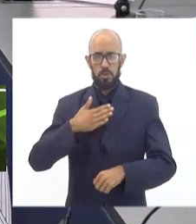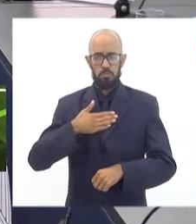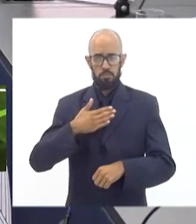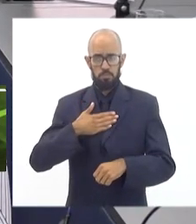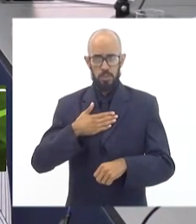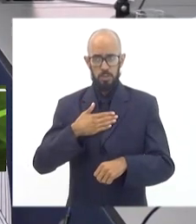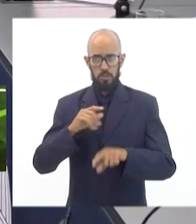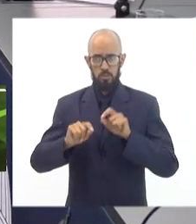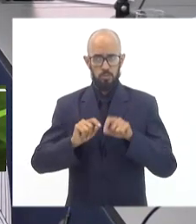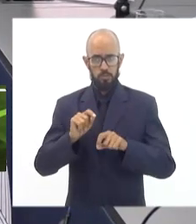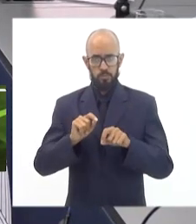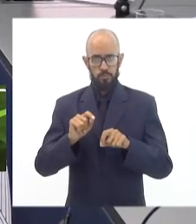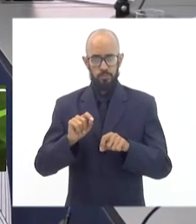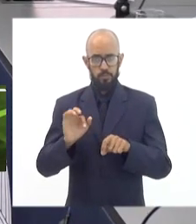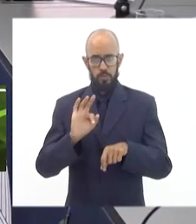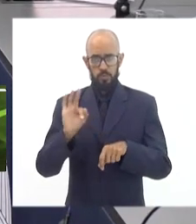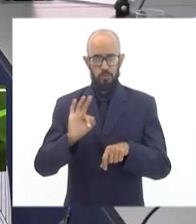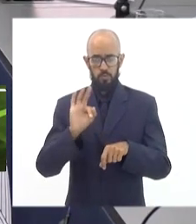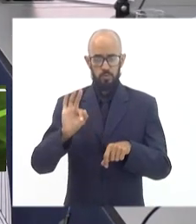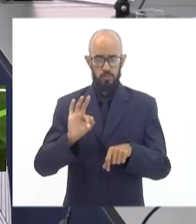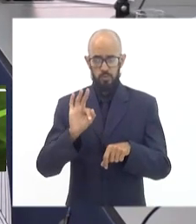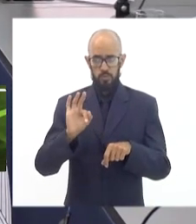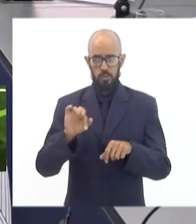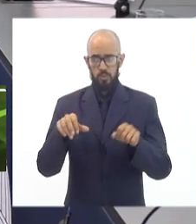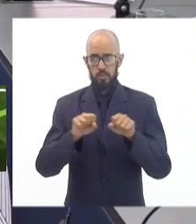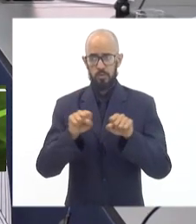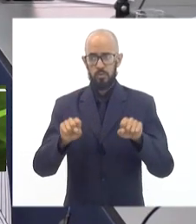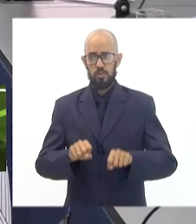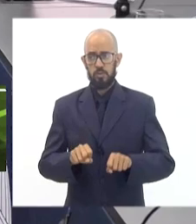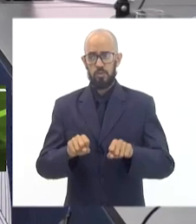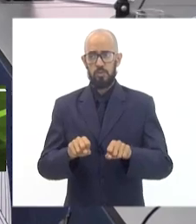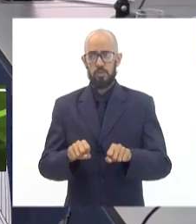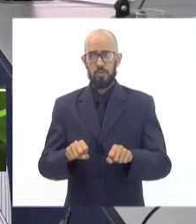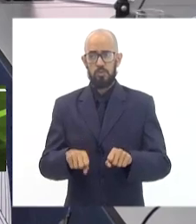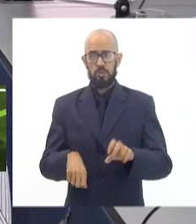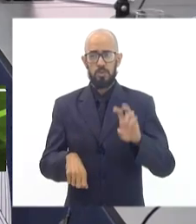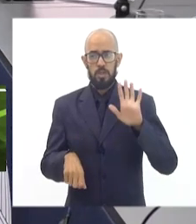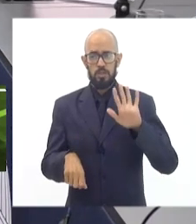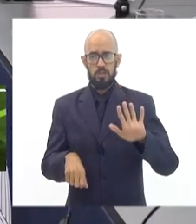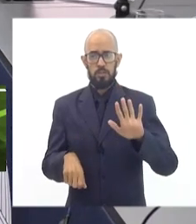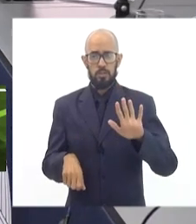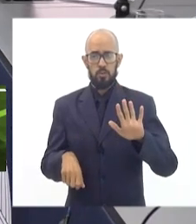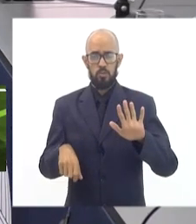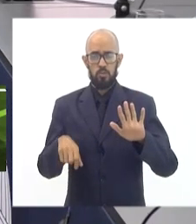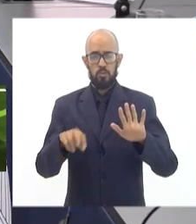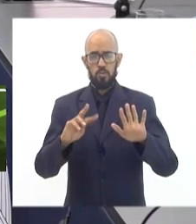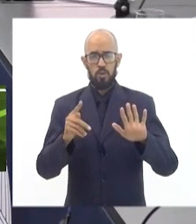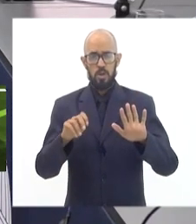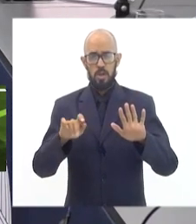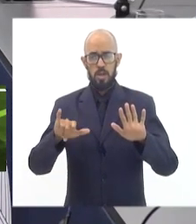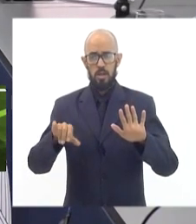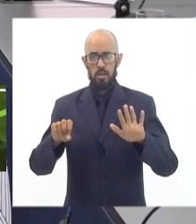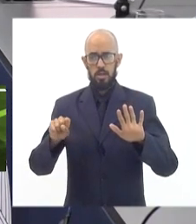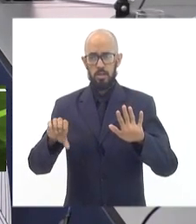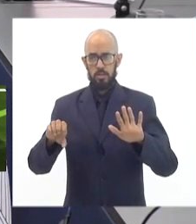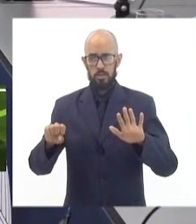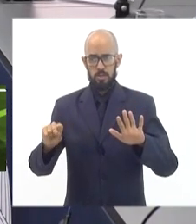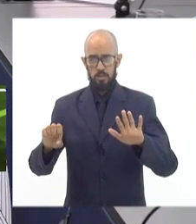academia no sistema das cinco hélices porque